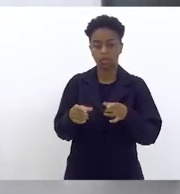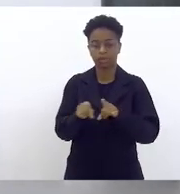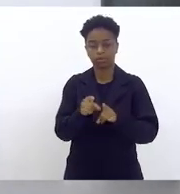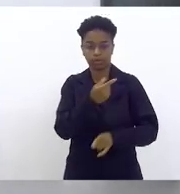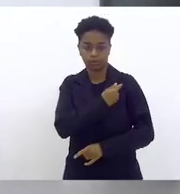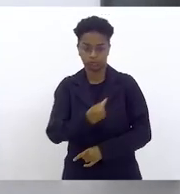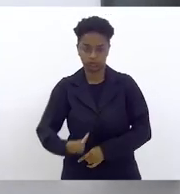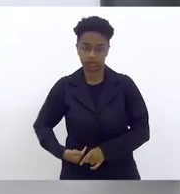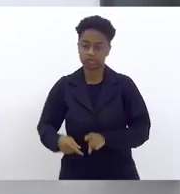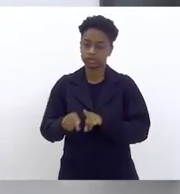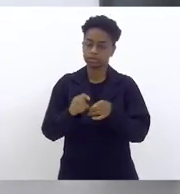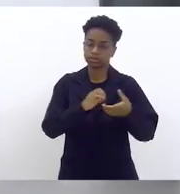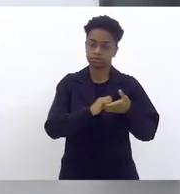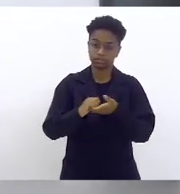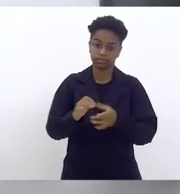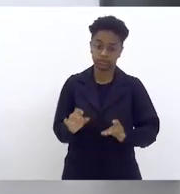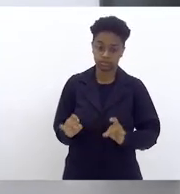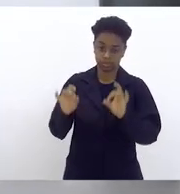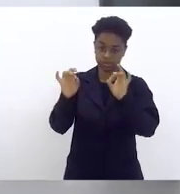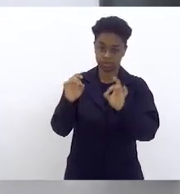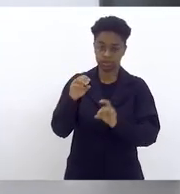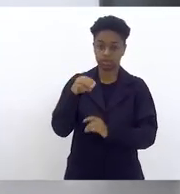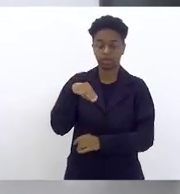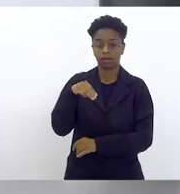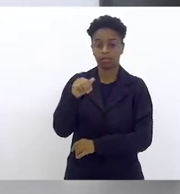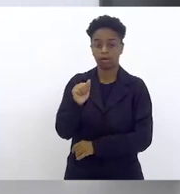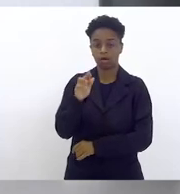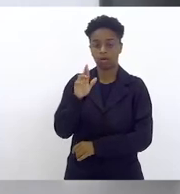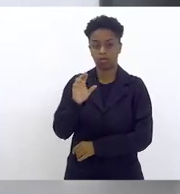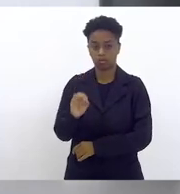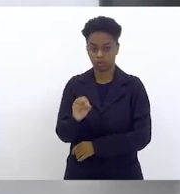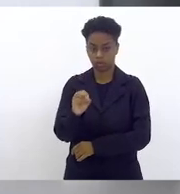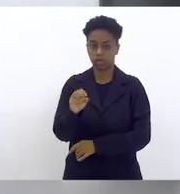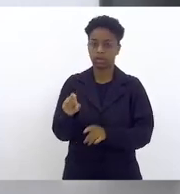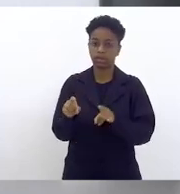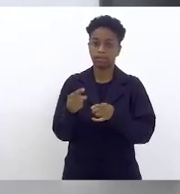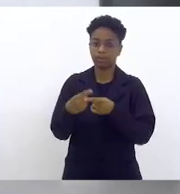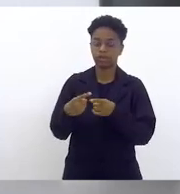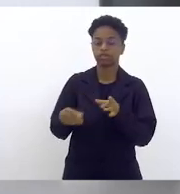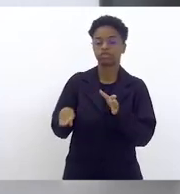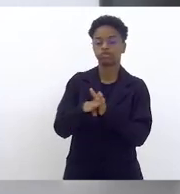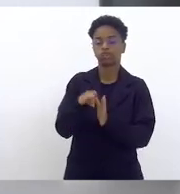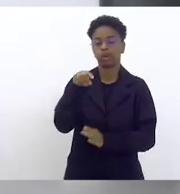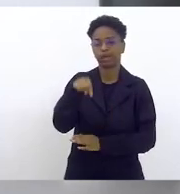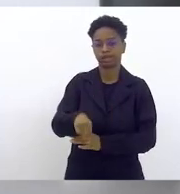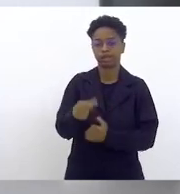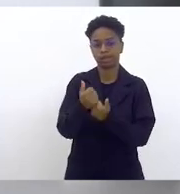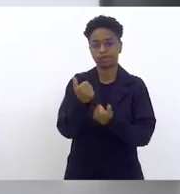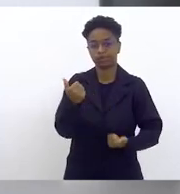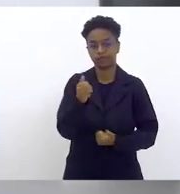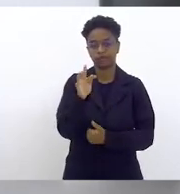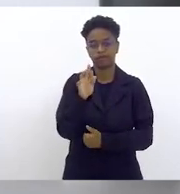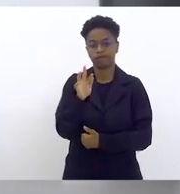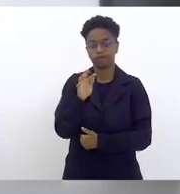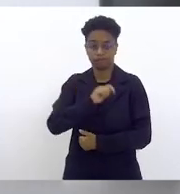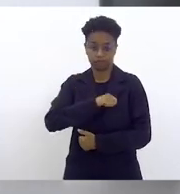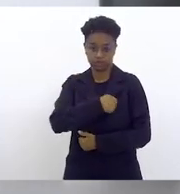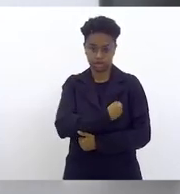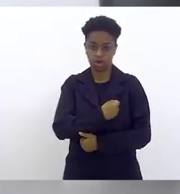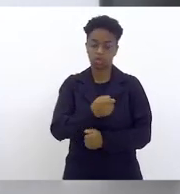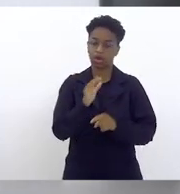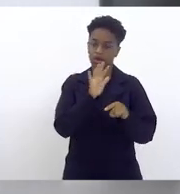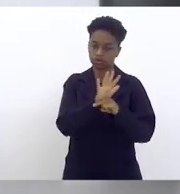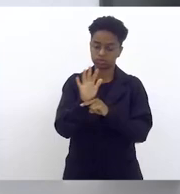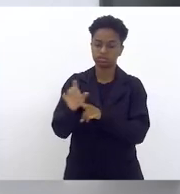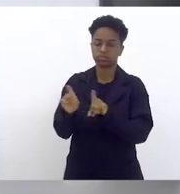fazer também um cumprimento especial ao Dr Mauro Osório que sua chegada aqui na Assessoria fiscal contribuiu de